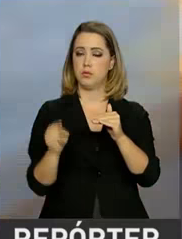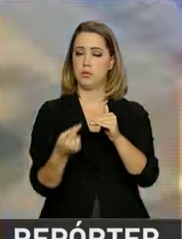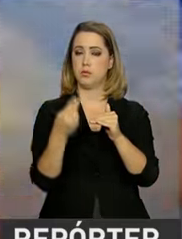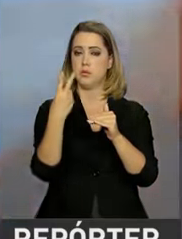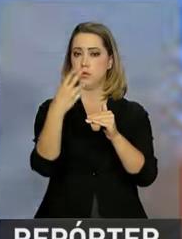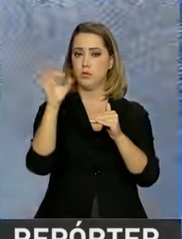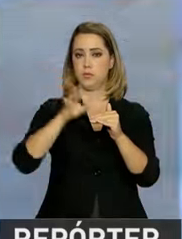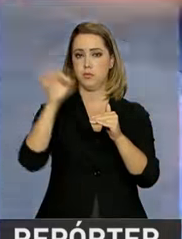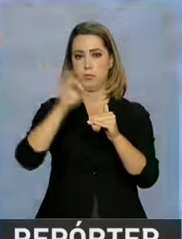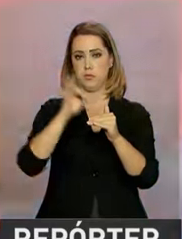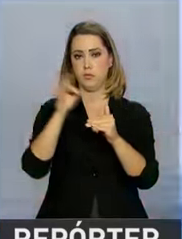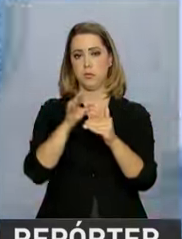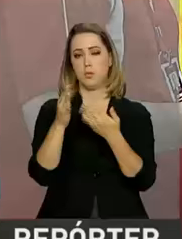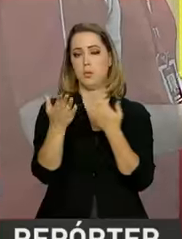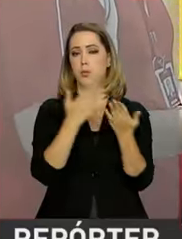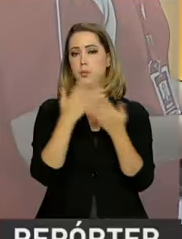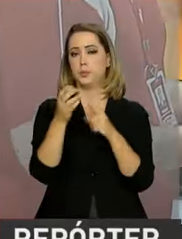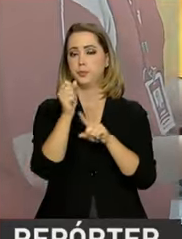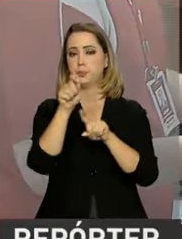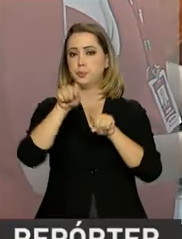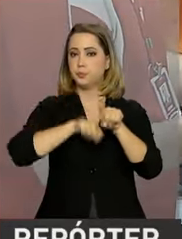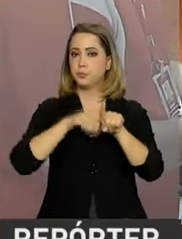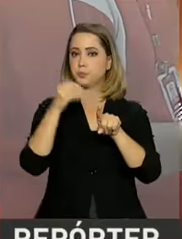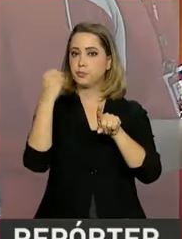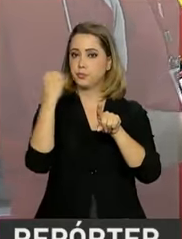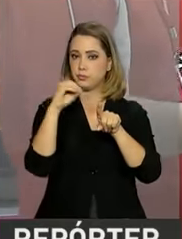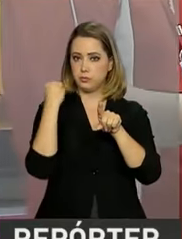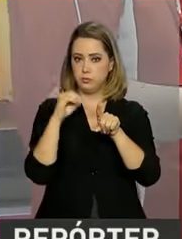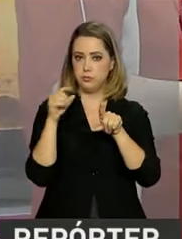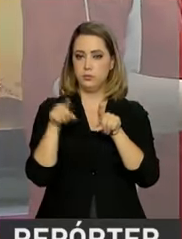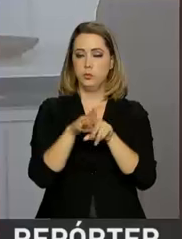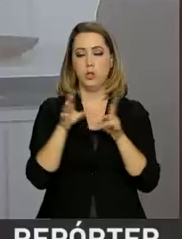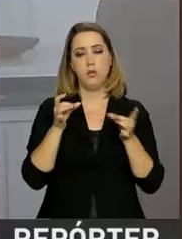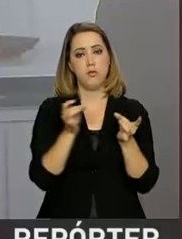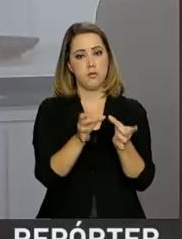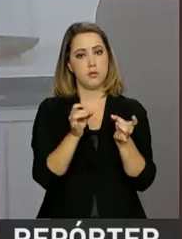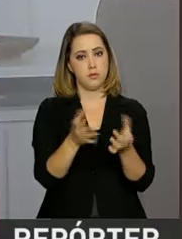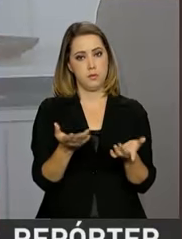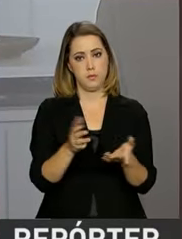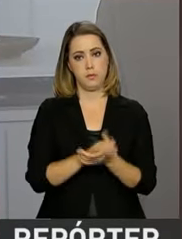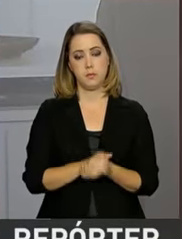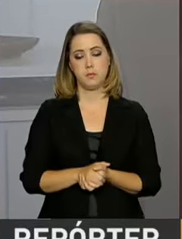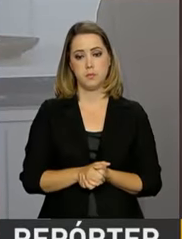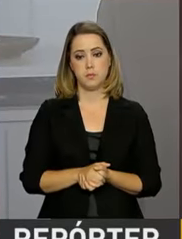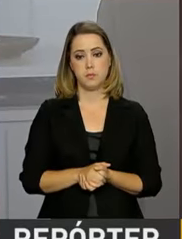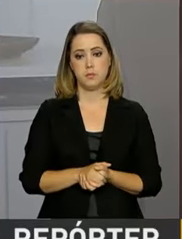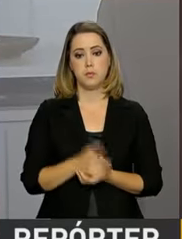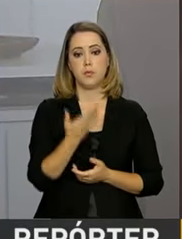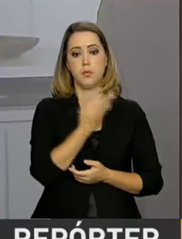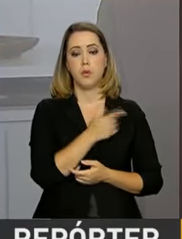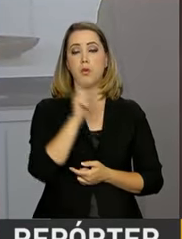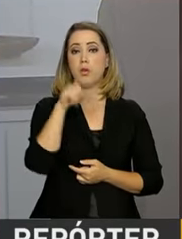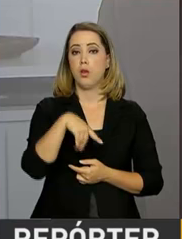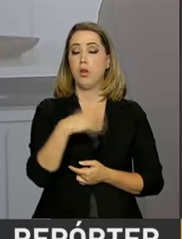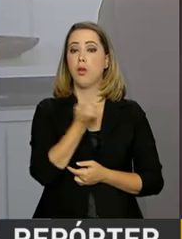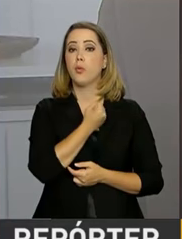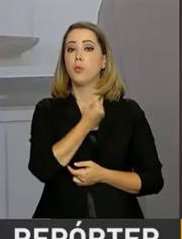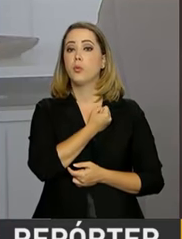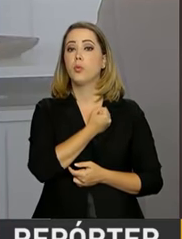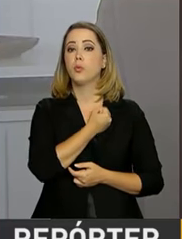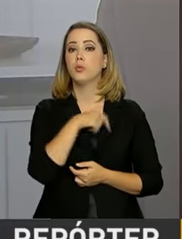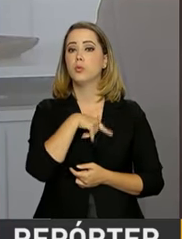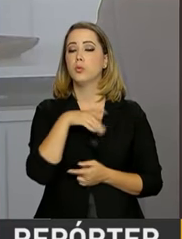0,2 sobre outubro puxado pelas vendas no varejo o ibcb é um índice da atividade econômica que foi